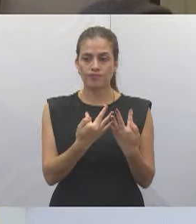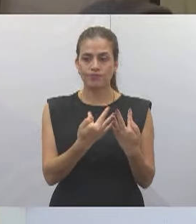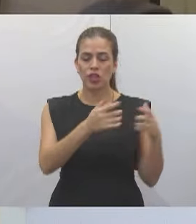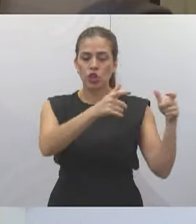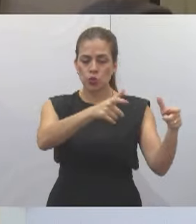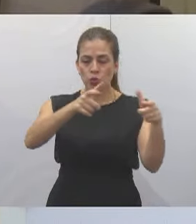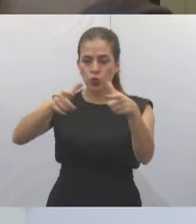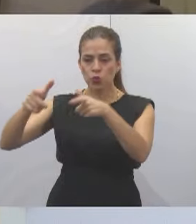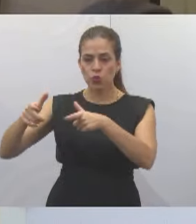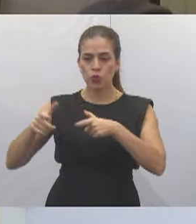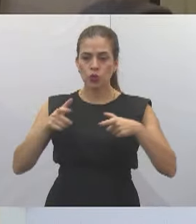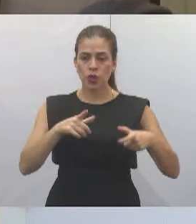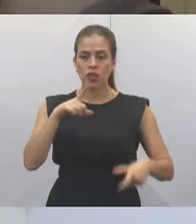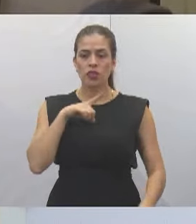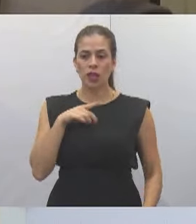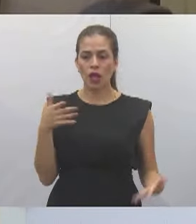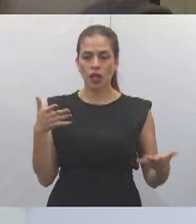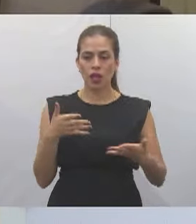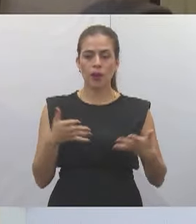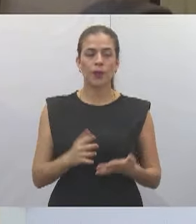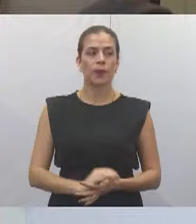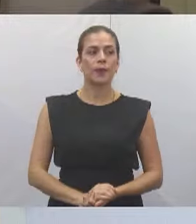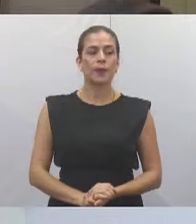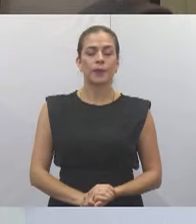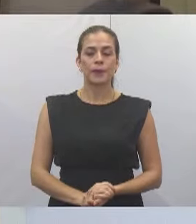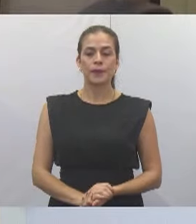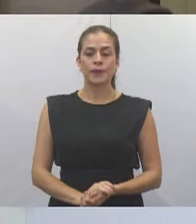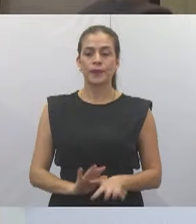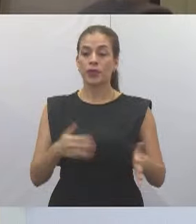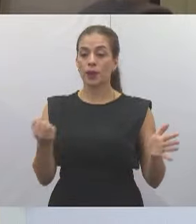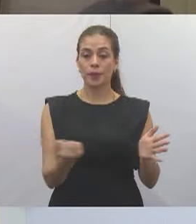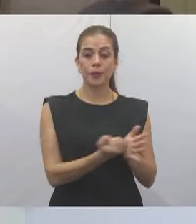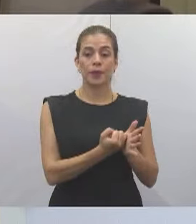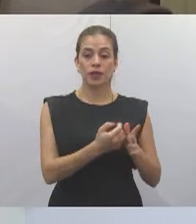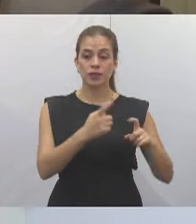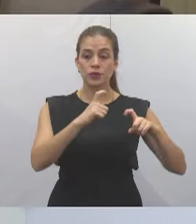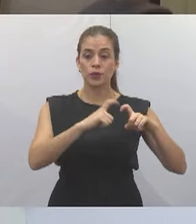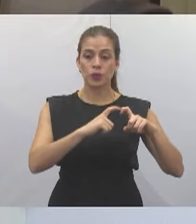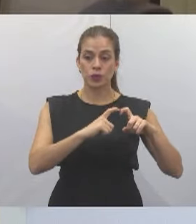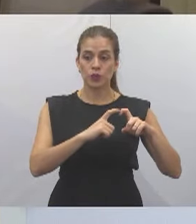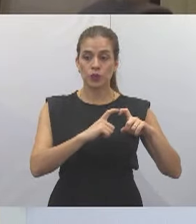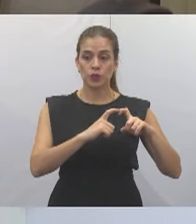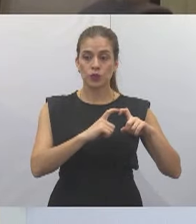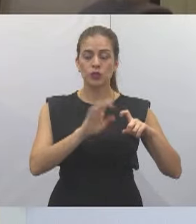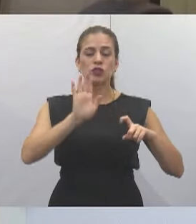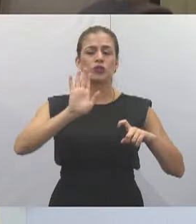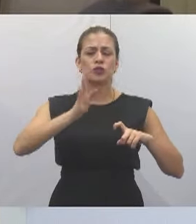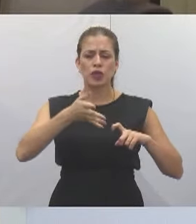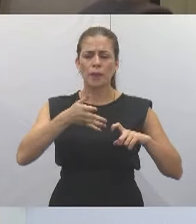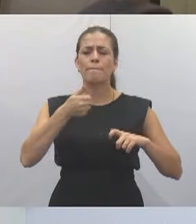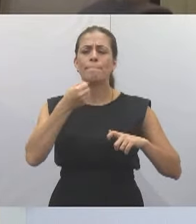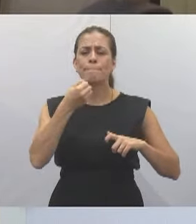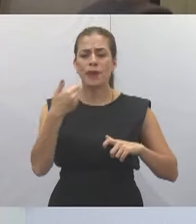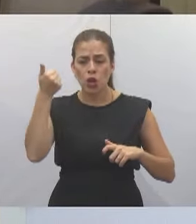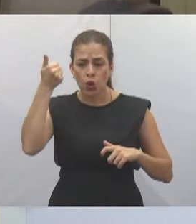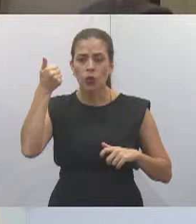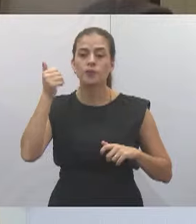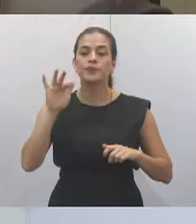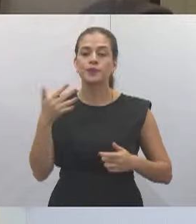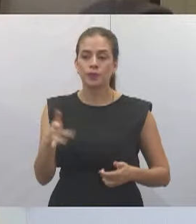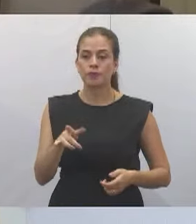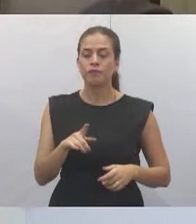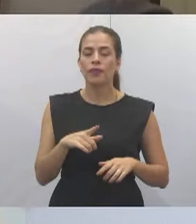as unidades que nós temos agora. Então, a marcação de consulta está bem mais efetiva. A gente tem